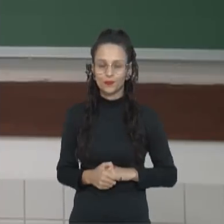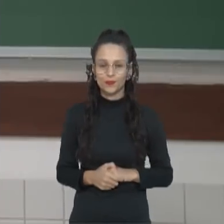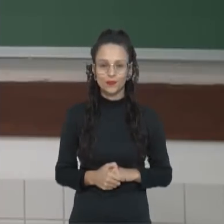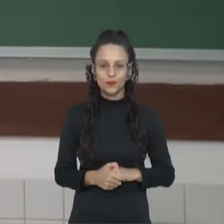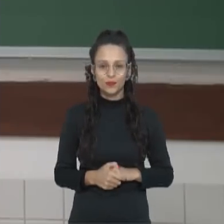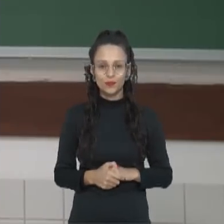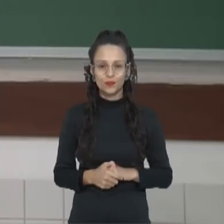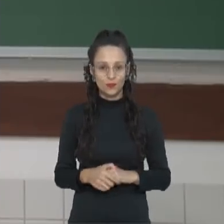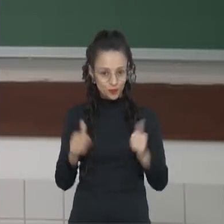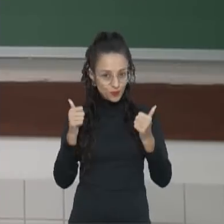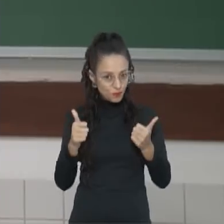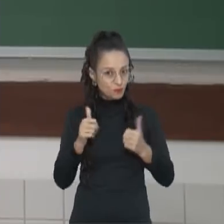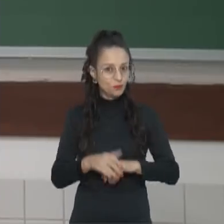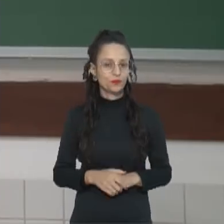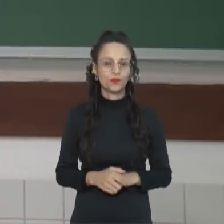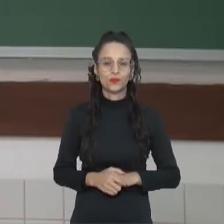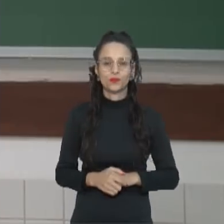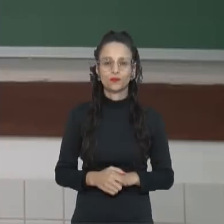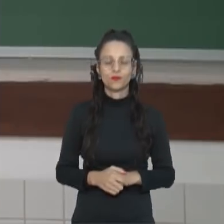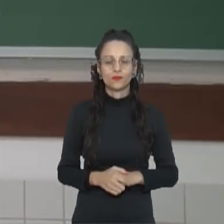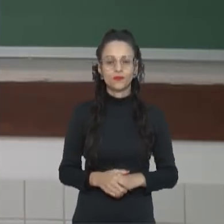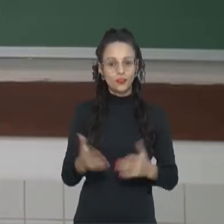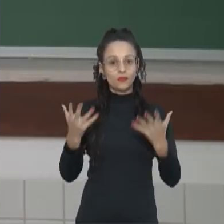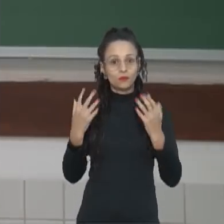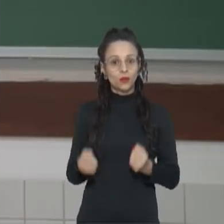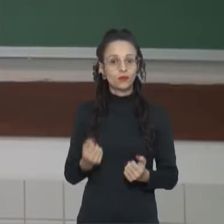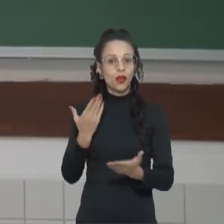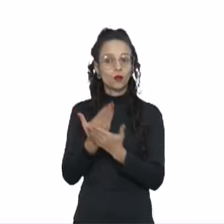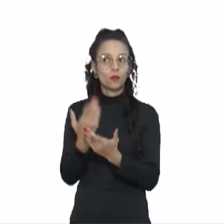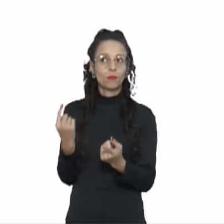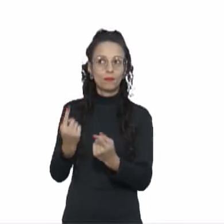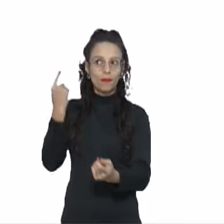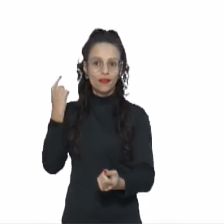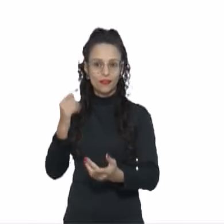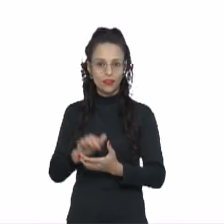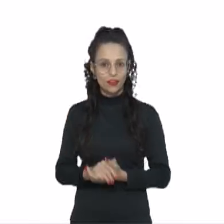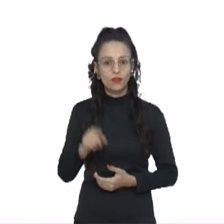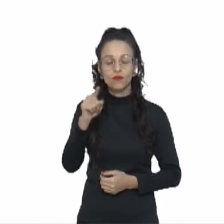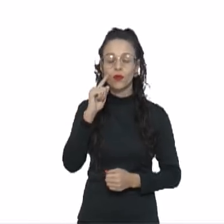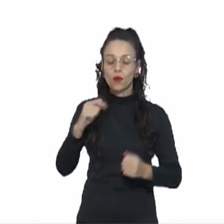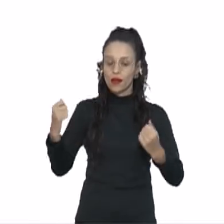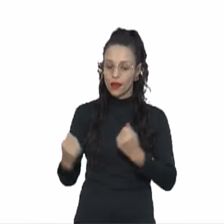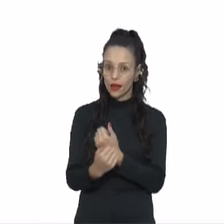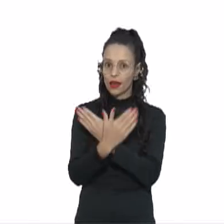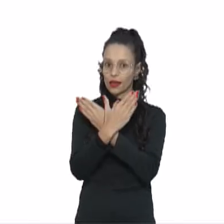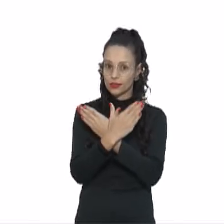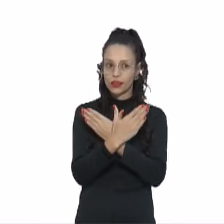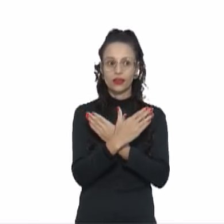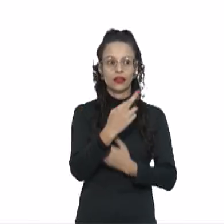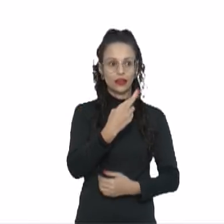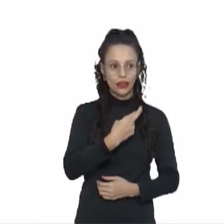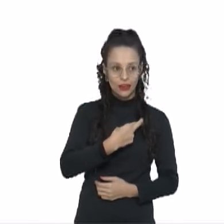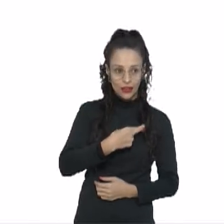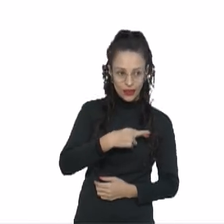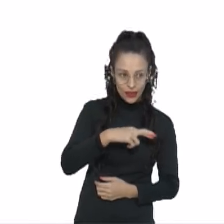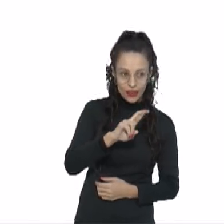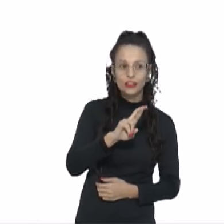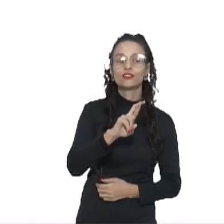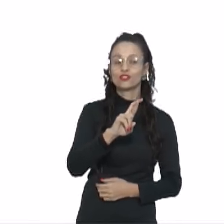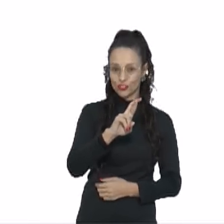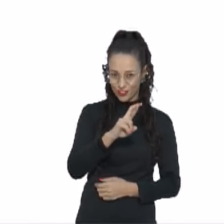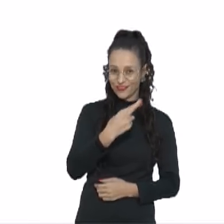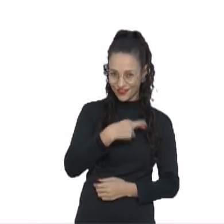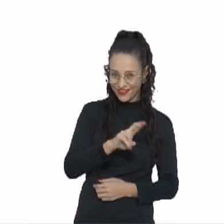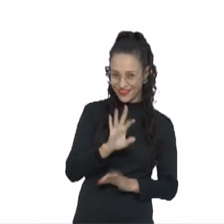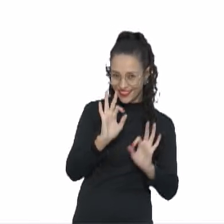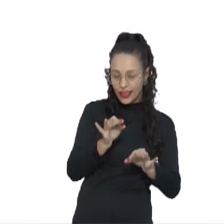galerinha do 6º ano. Valeu? Vamos lá, na aula passada, astecas, vocês viram, religião, saíram especializados inclusive,